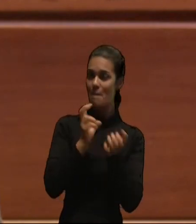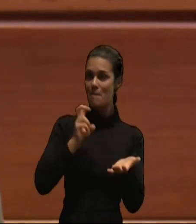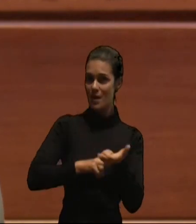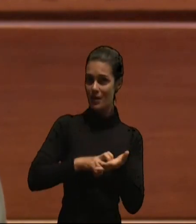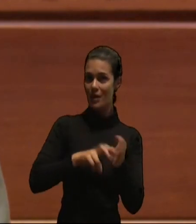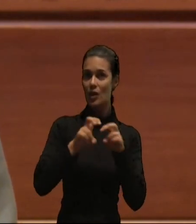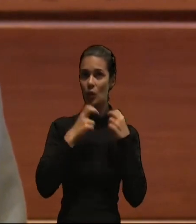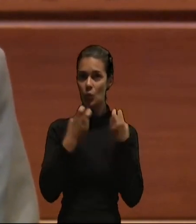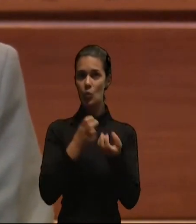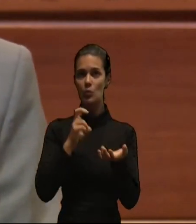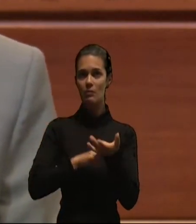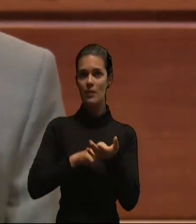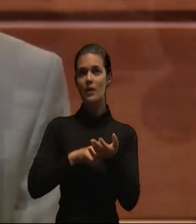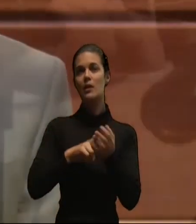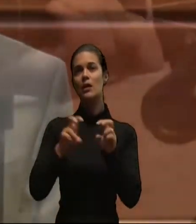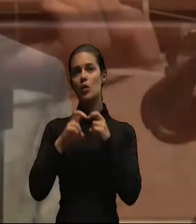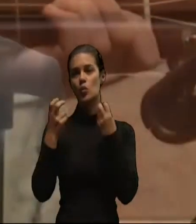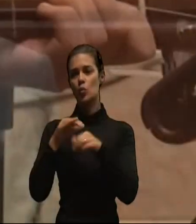abençoe.